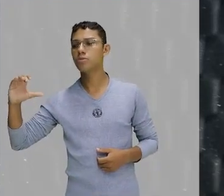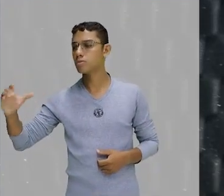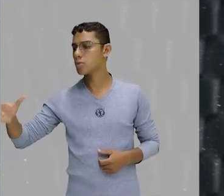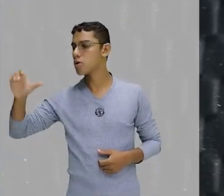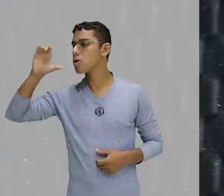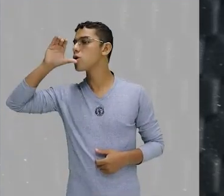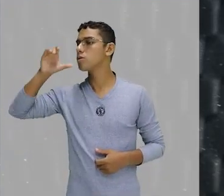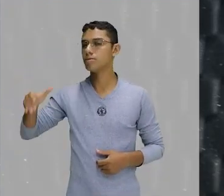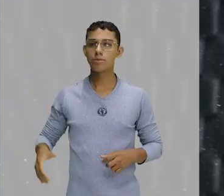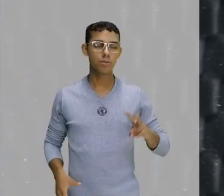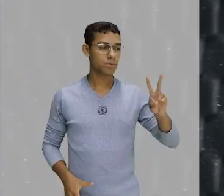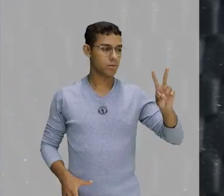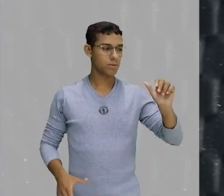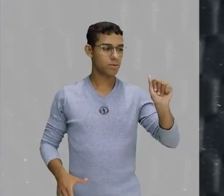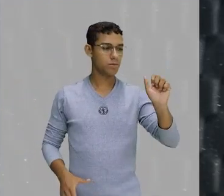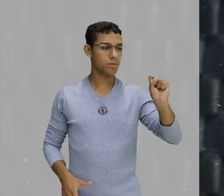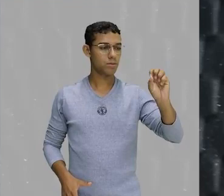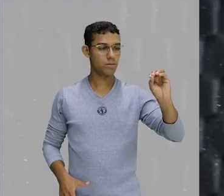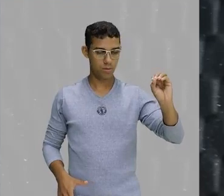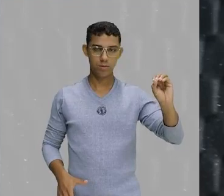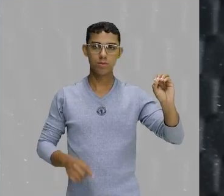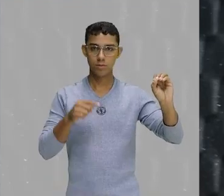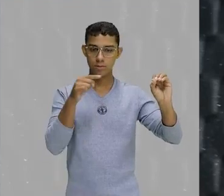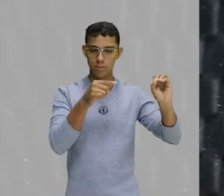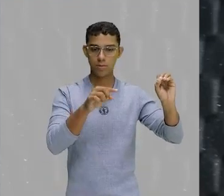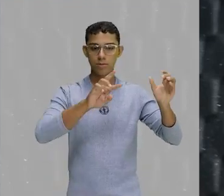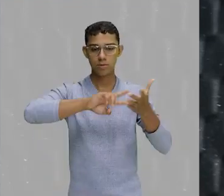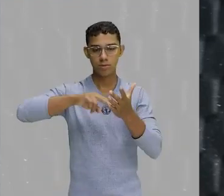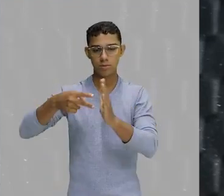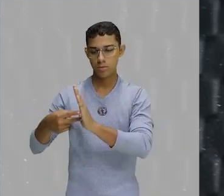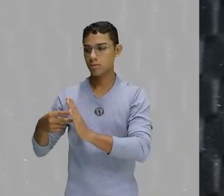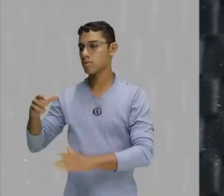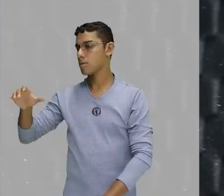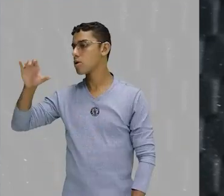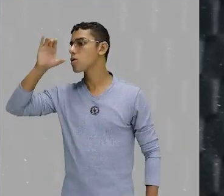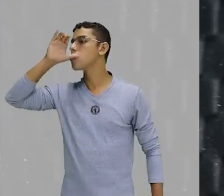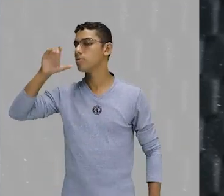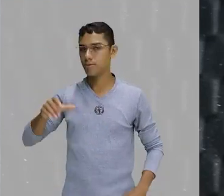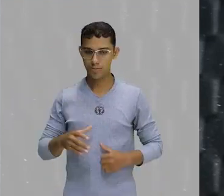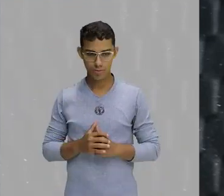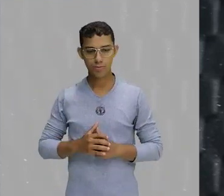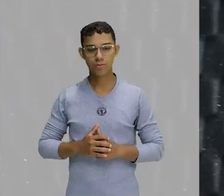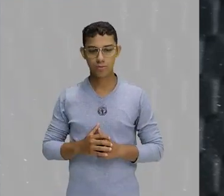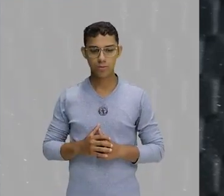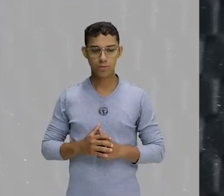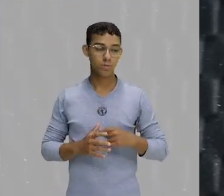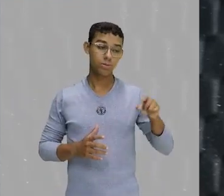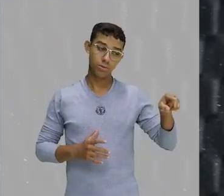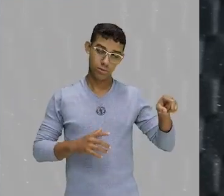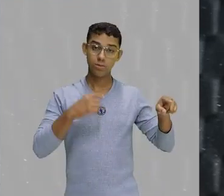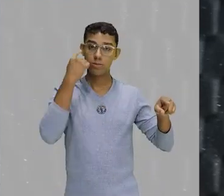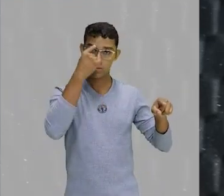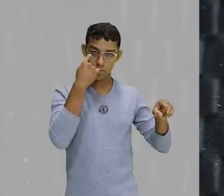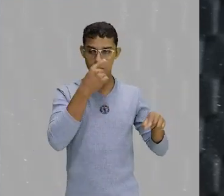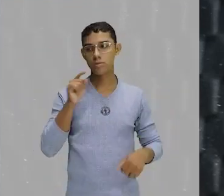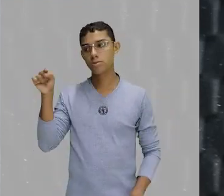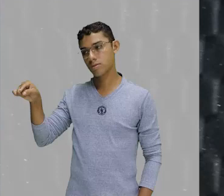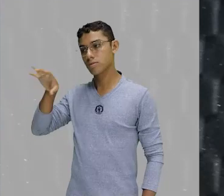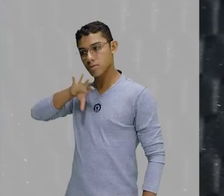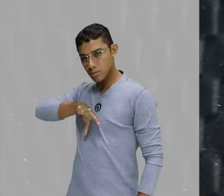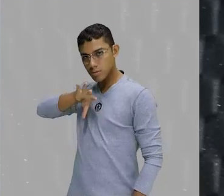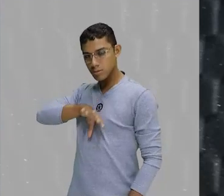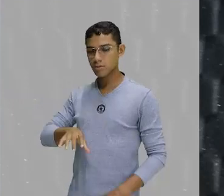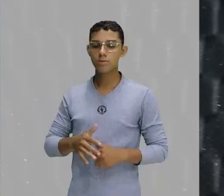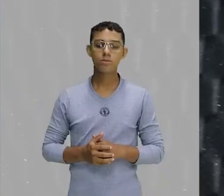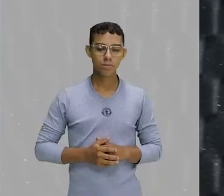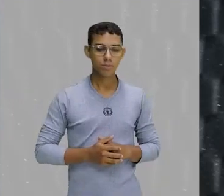copo de água. Então, vaso, tá, significa copo. Vaso em espanhol, copo em